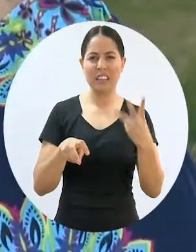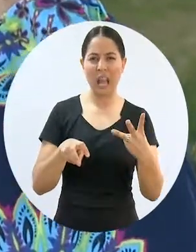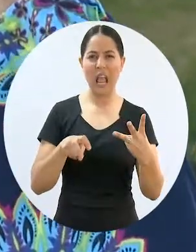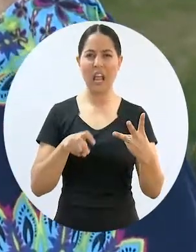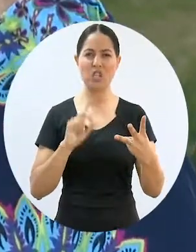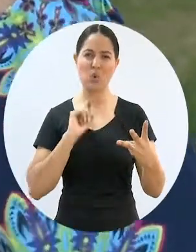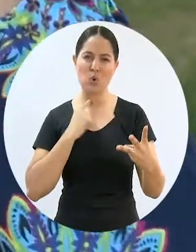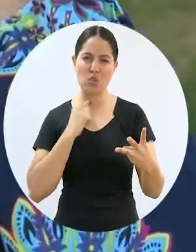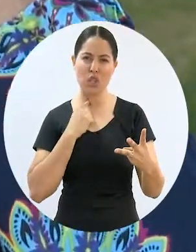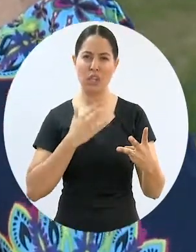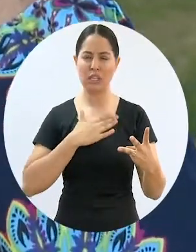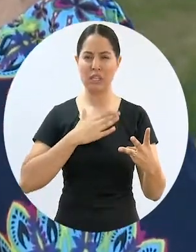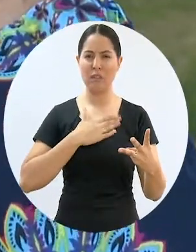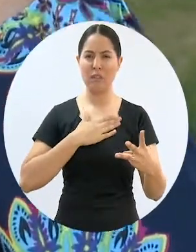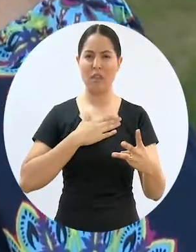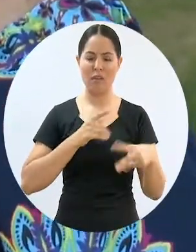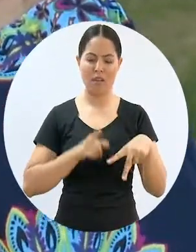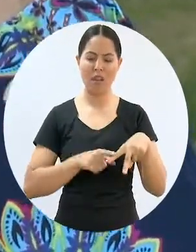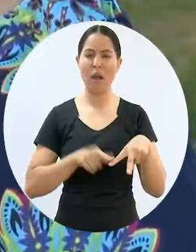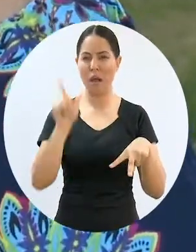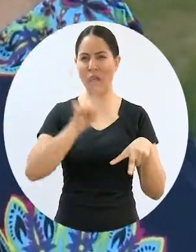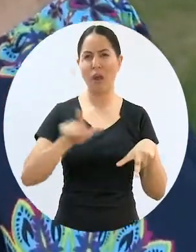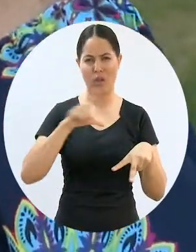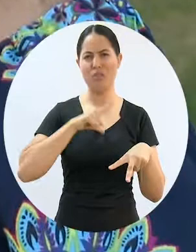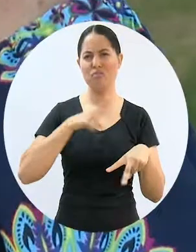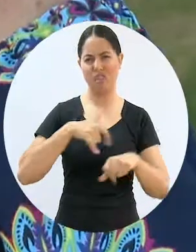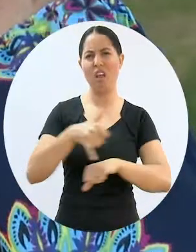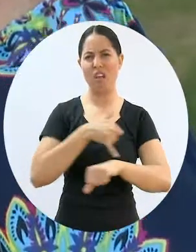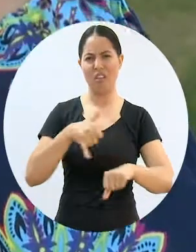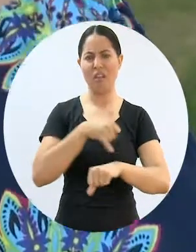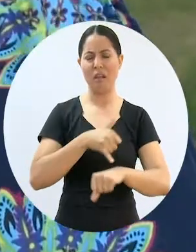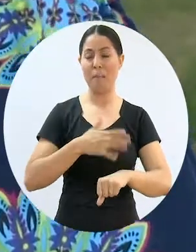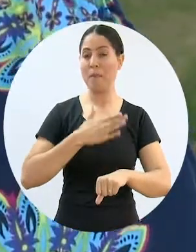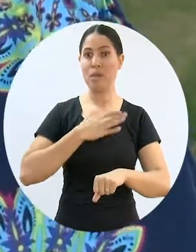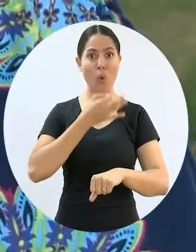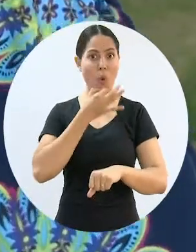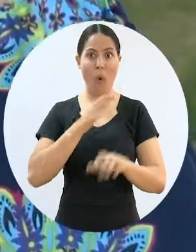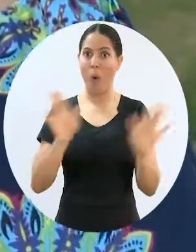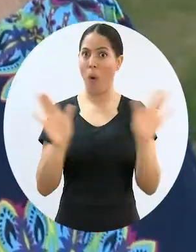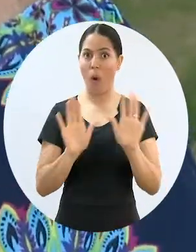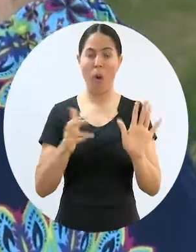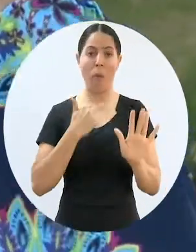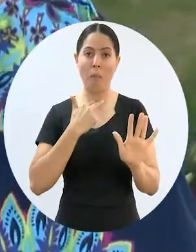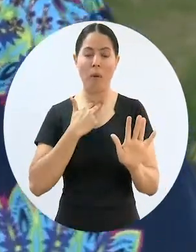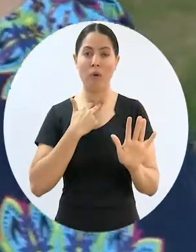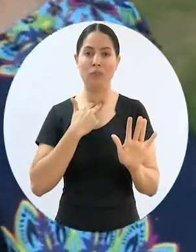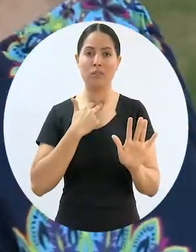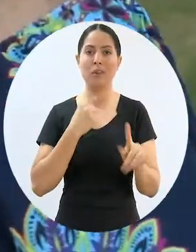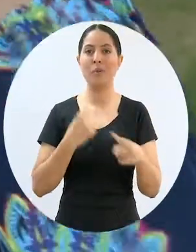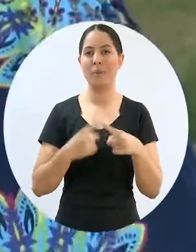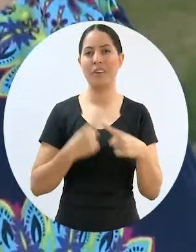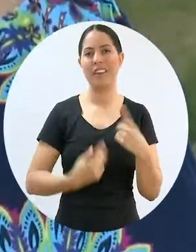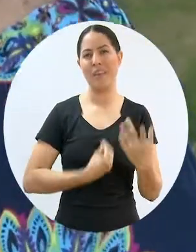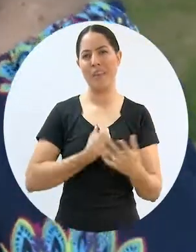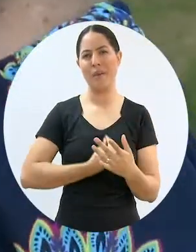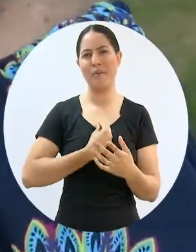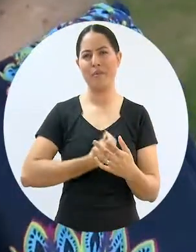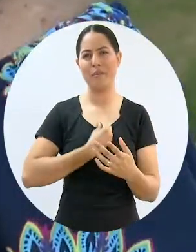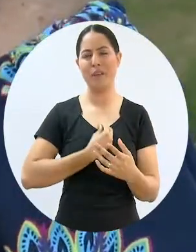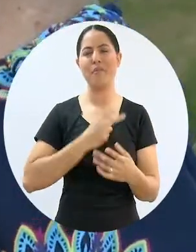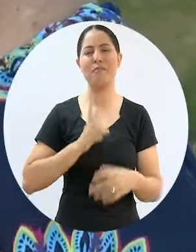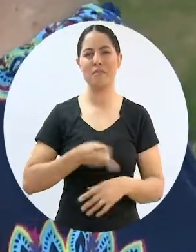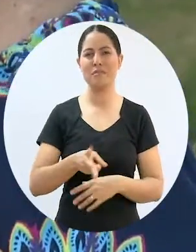pequenininhas. Só o que eu vi. Lógico que tem óleo aqui, mas eu não posso dizer que é porque aqui eu vivo